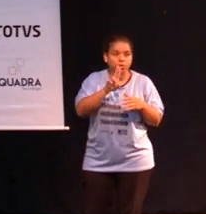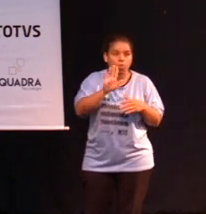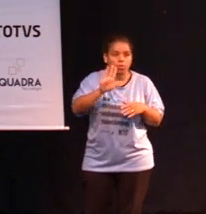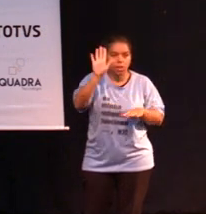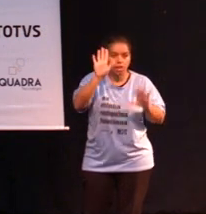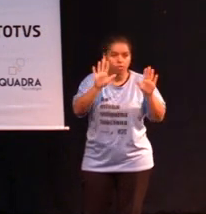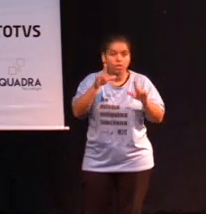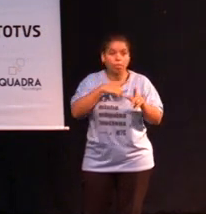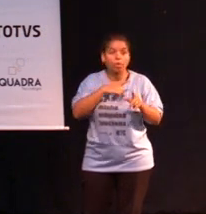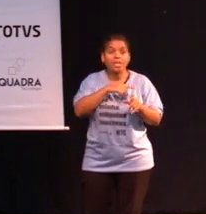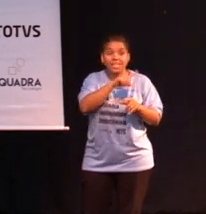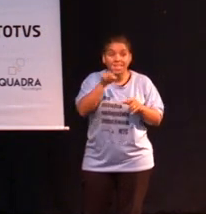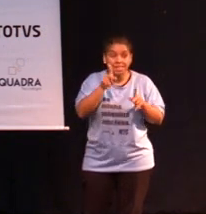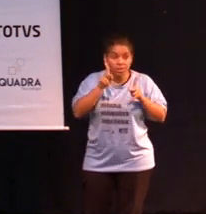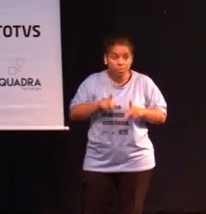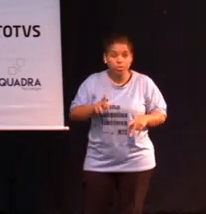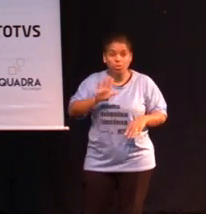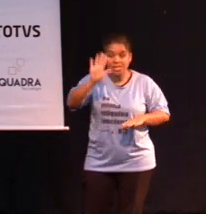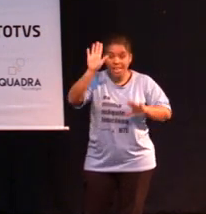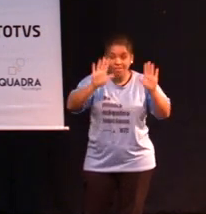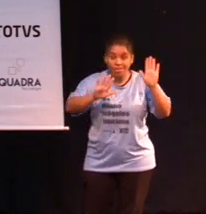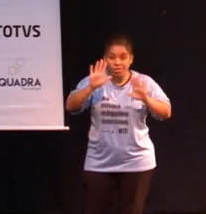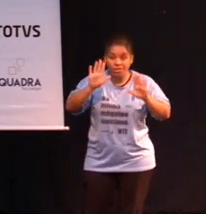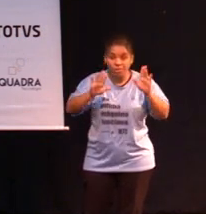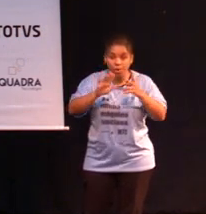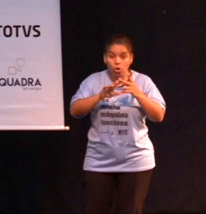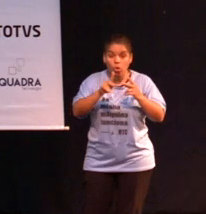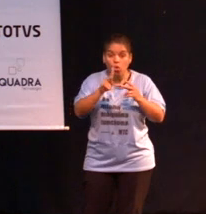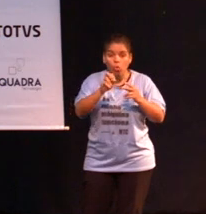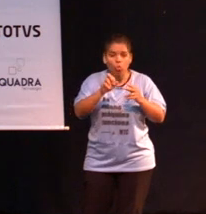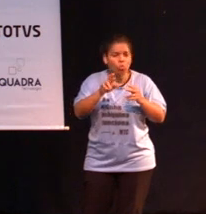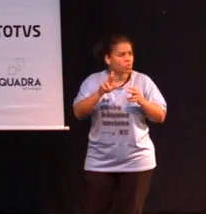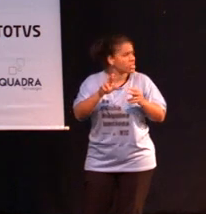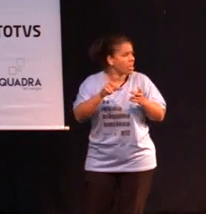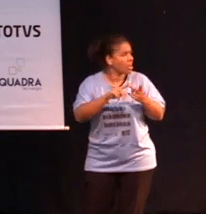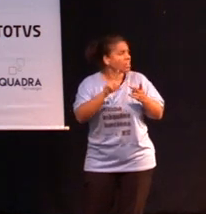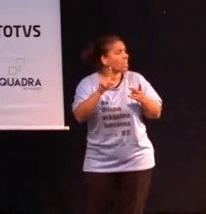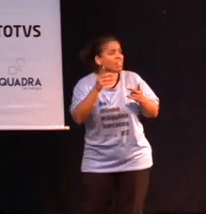dez pessoas que levantou a mão aqui quem tem esse código